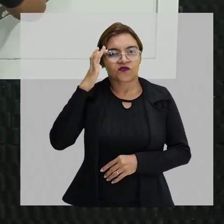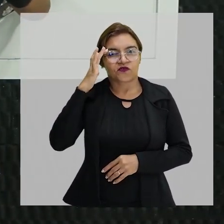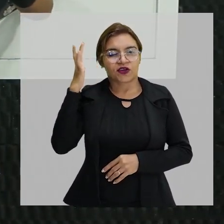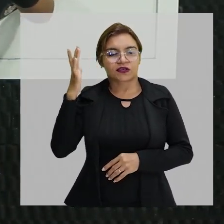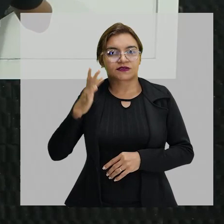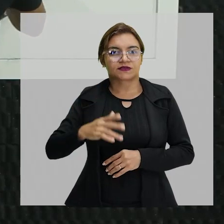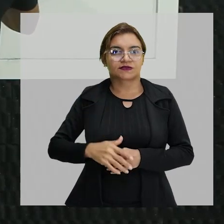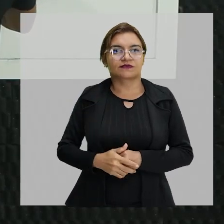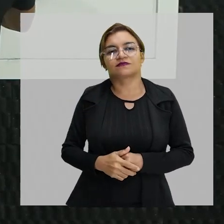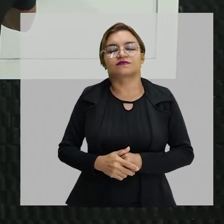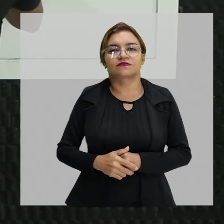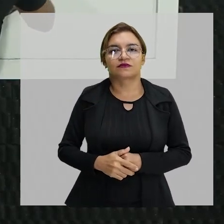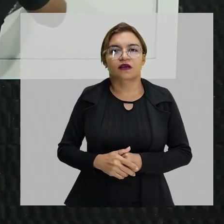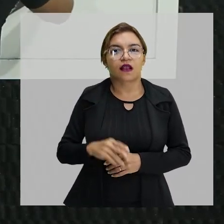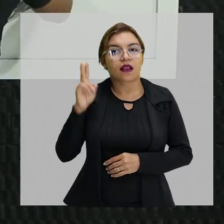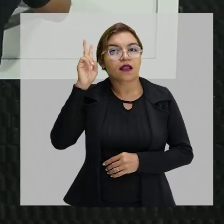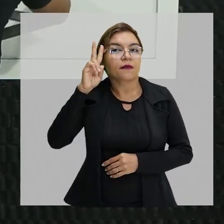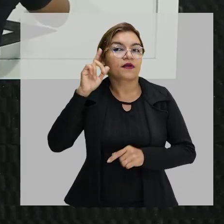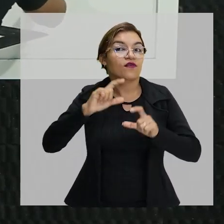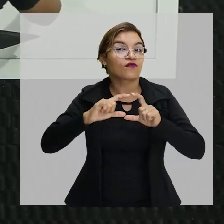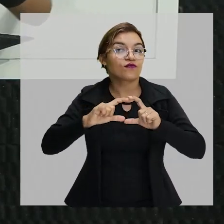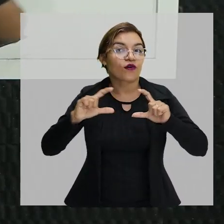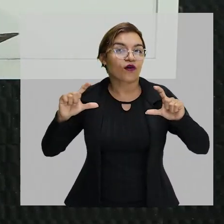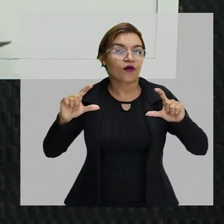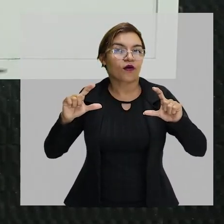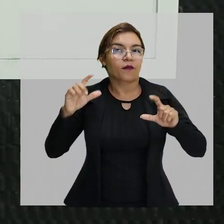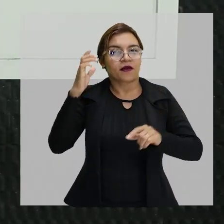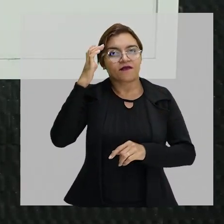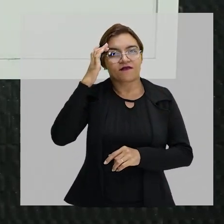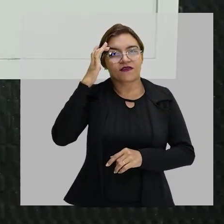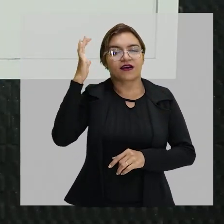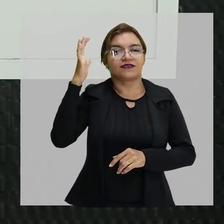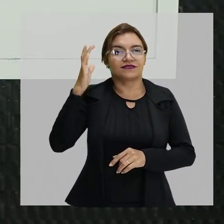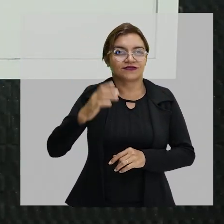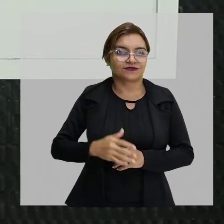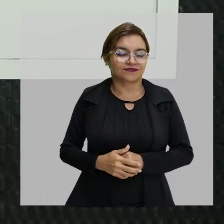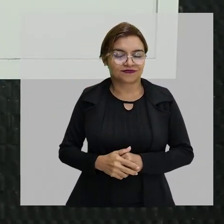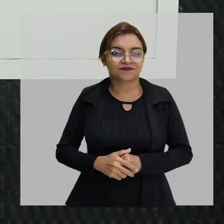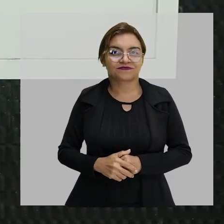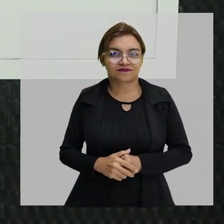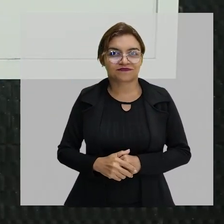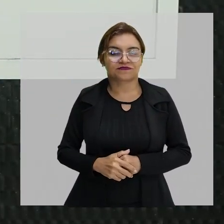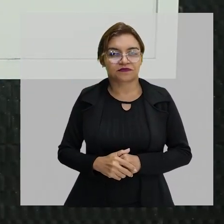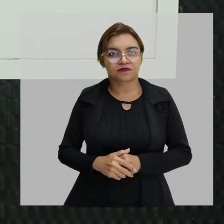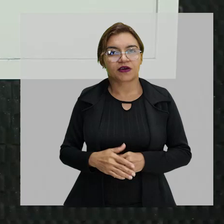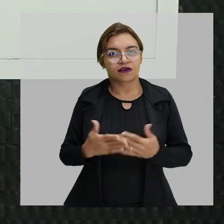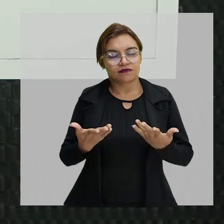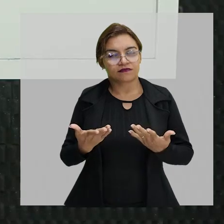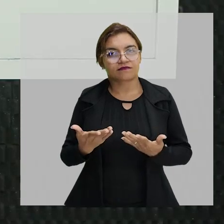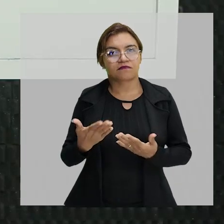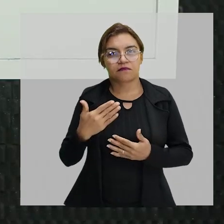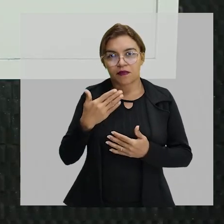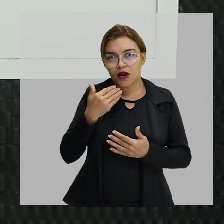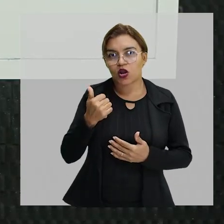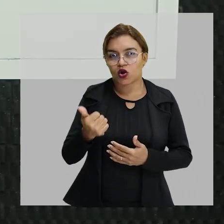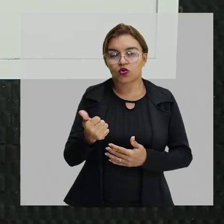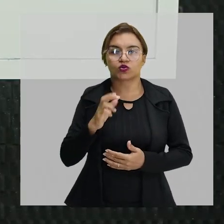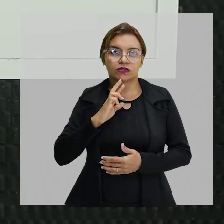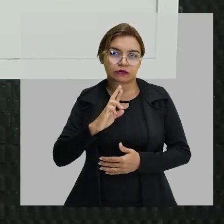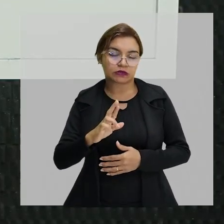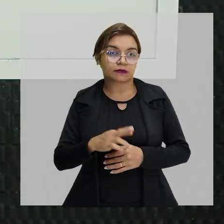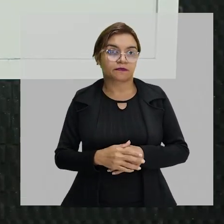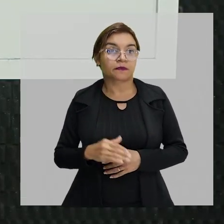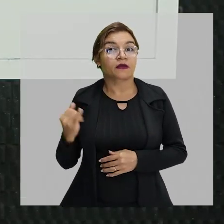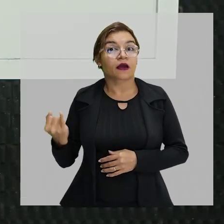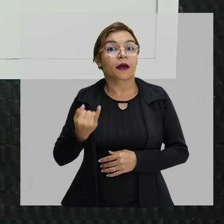lembra da fórmula, né? Você lembra da fórmula, a questão fica bem tranquila de responder. Tá?